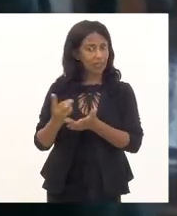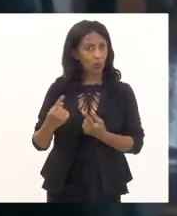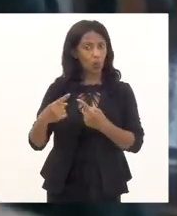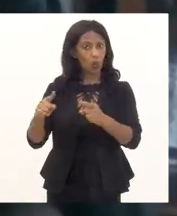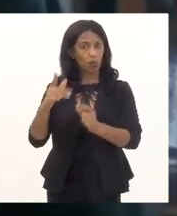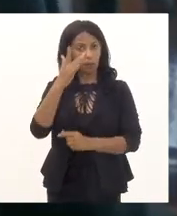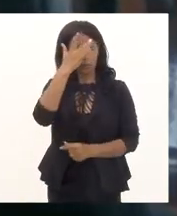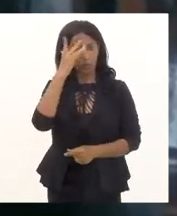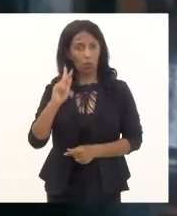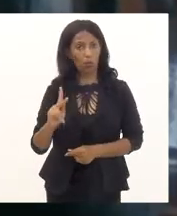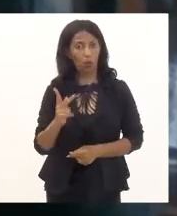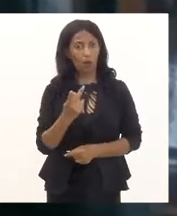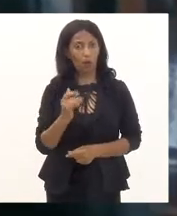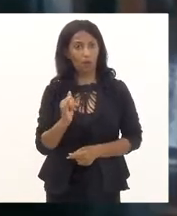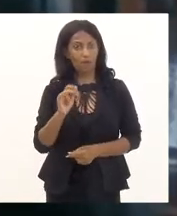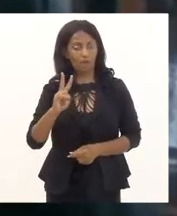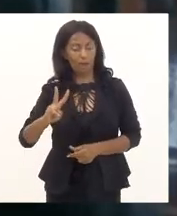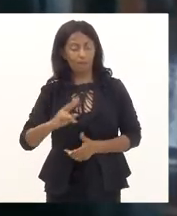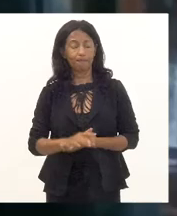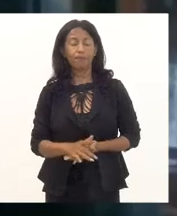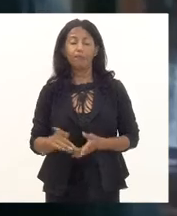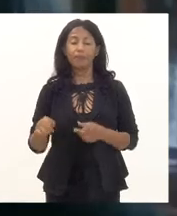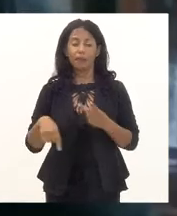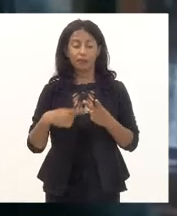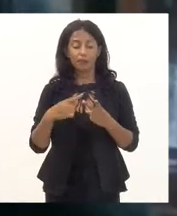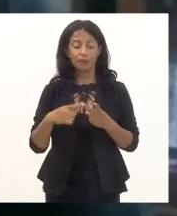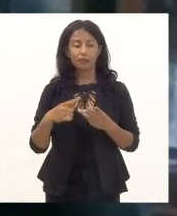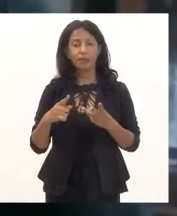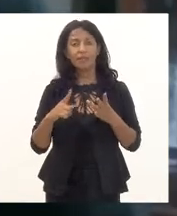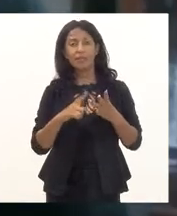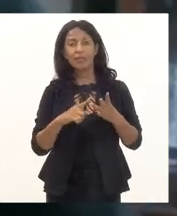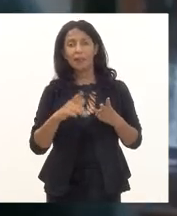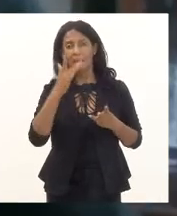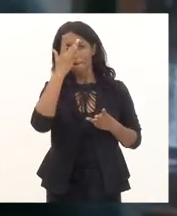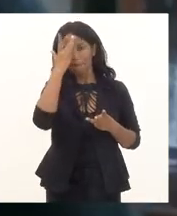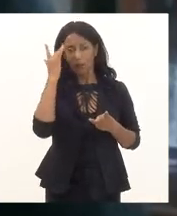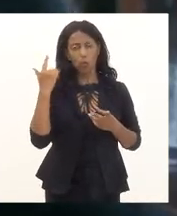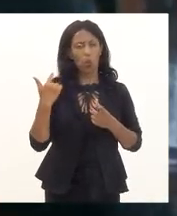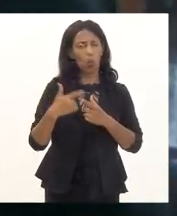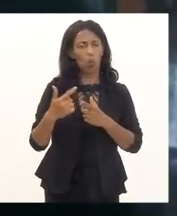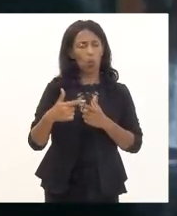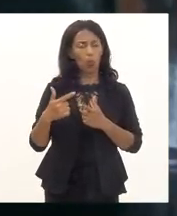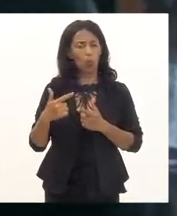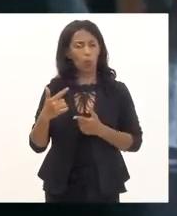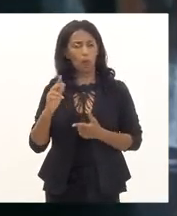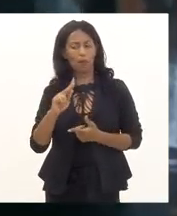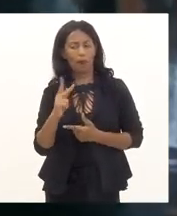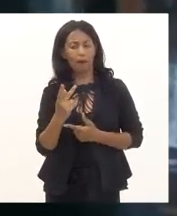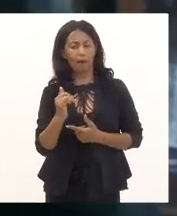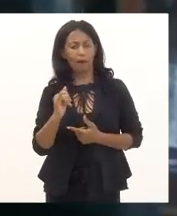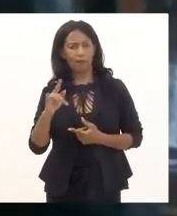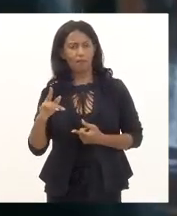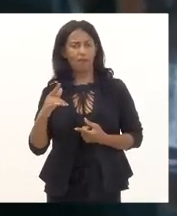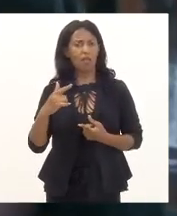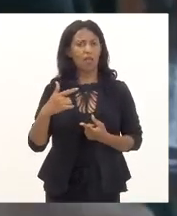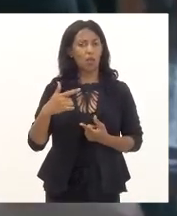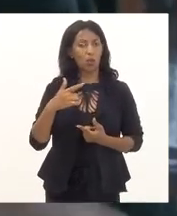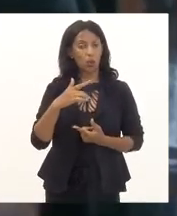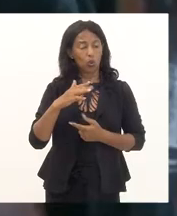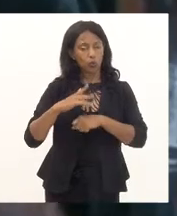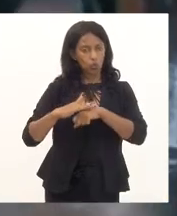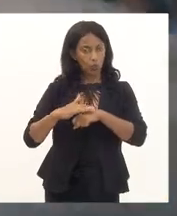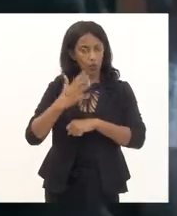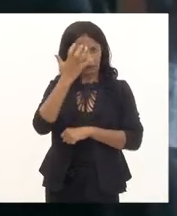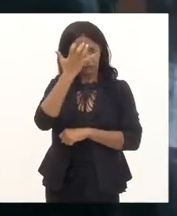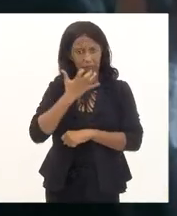terceira lei foi a lei do passe livre para doença crônica e saúde mental, HIV, doença crônica.